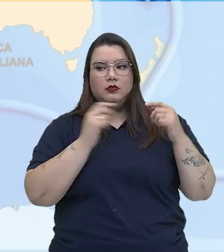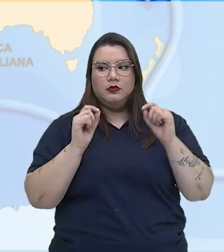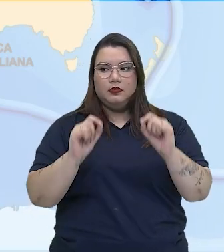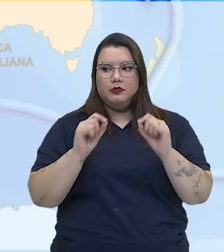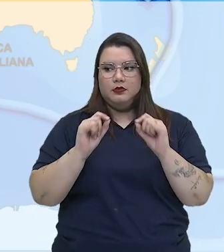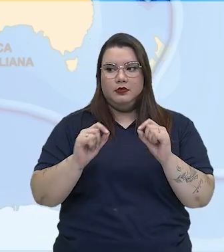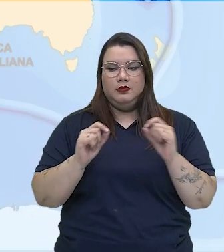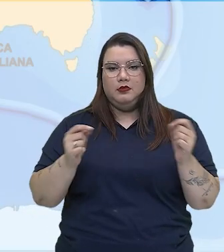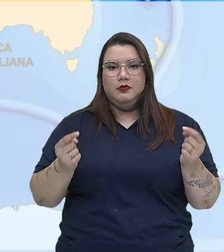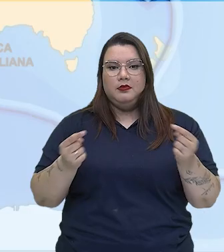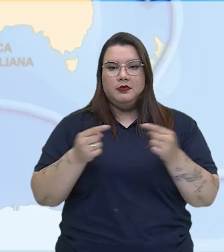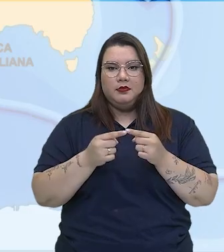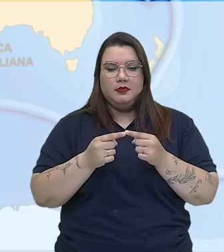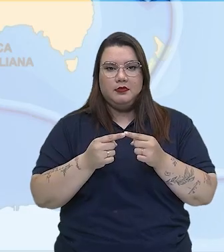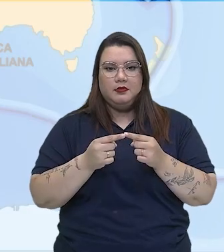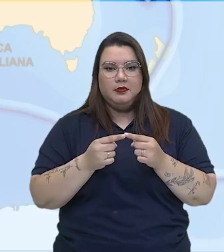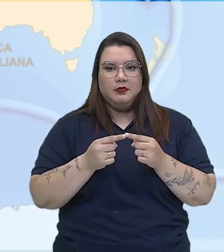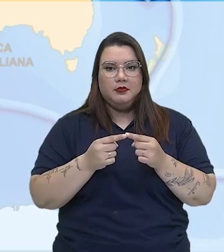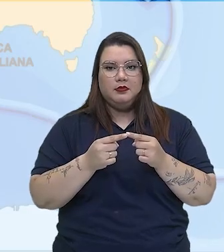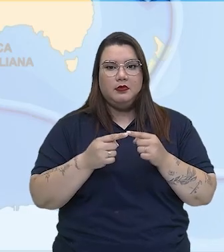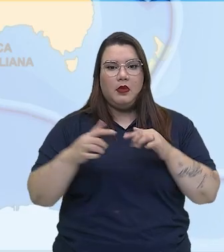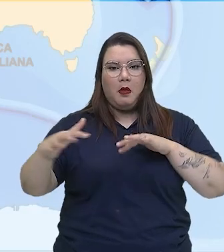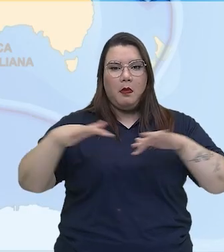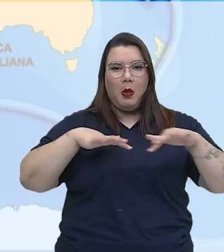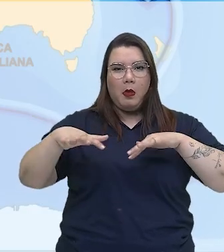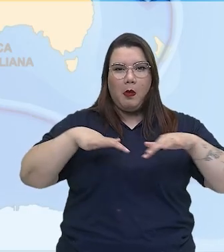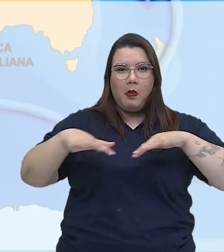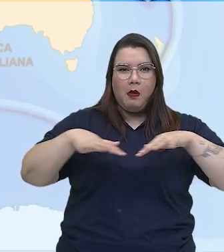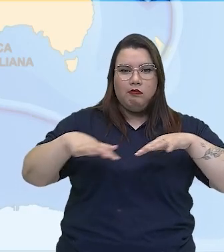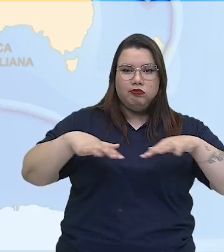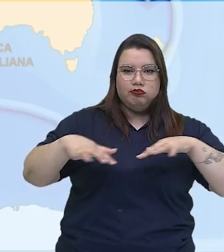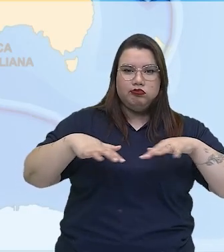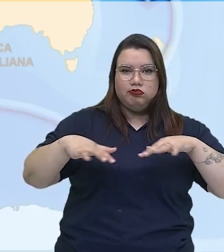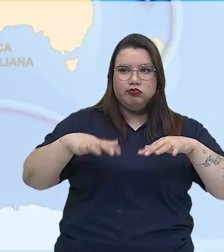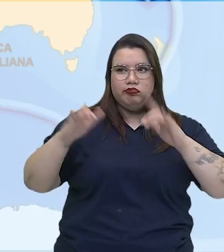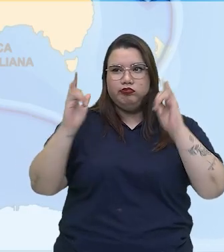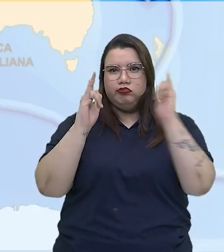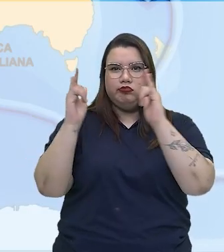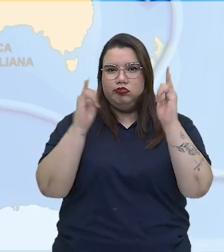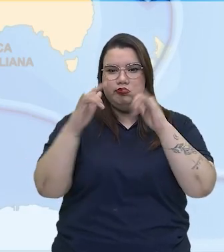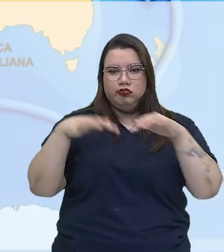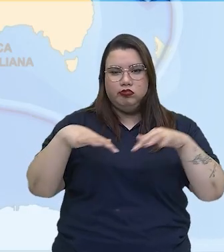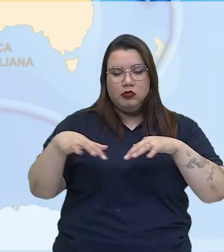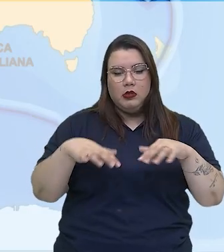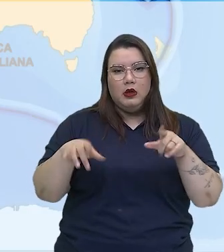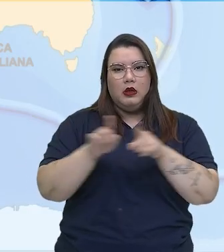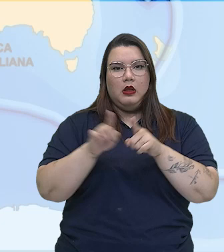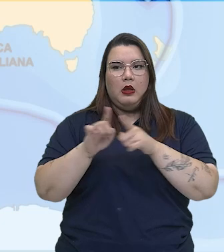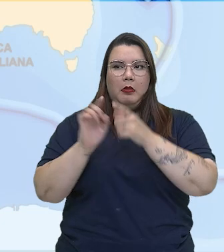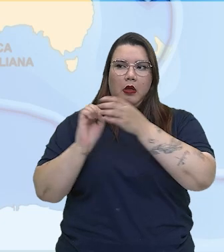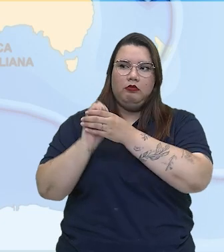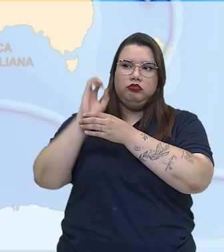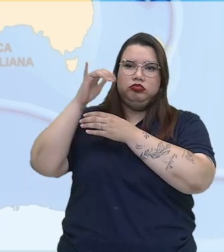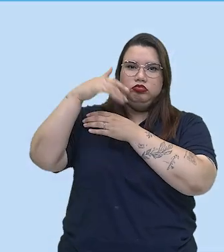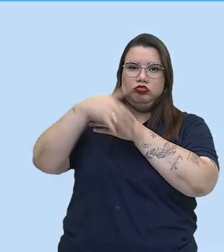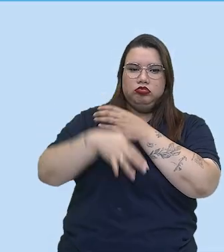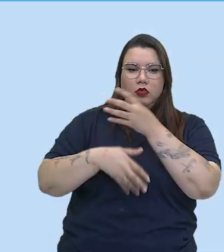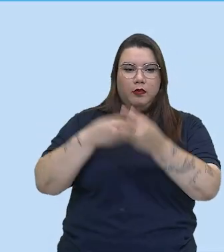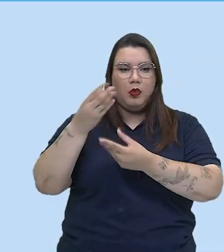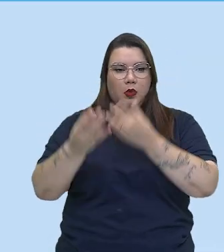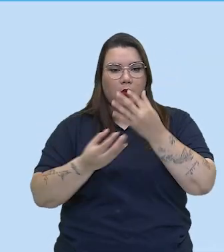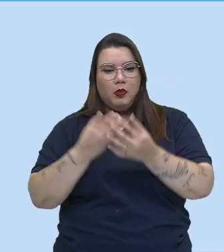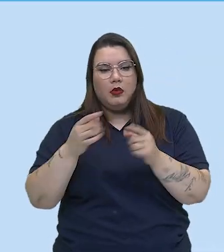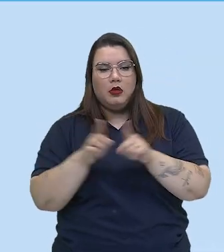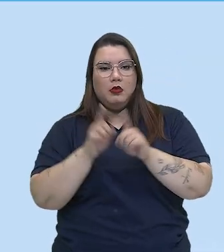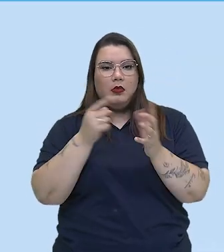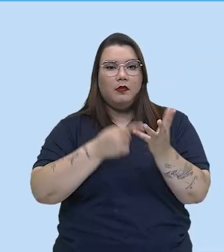ali pelos terremotos que acontecem, pelos vulcões e por várias